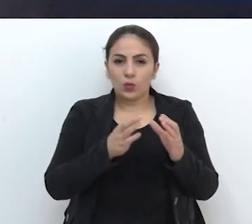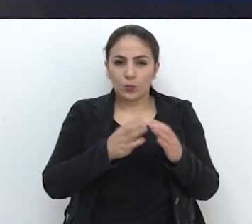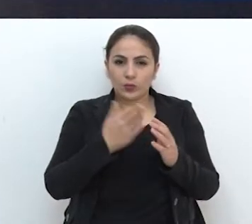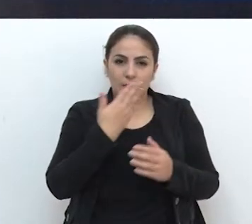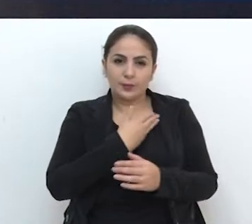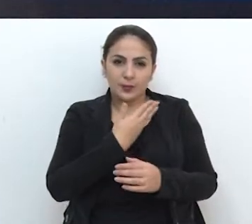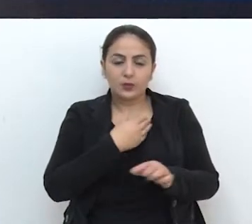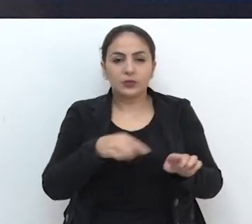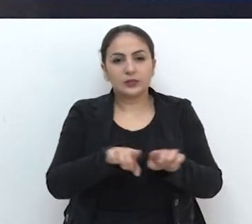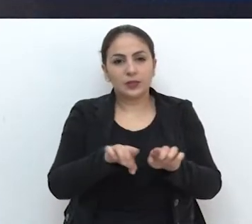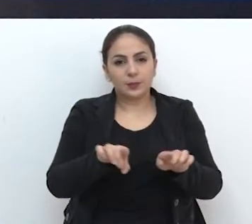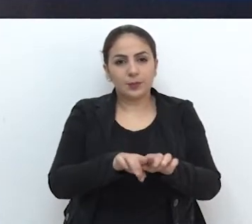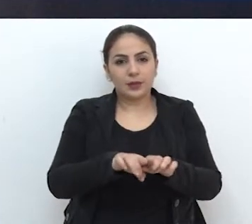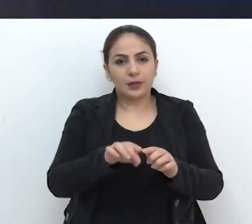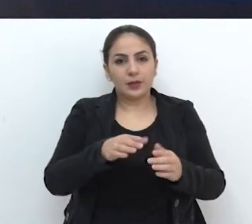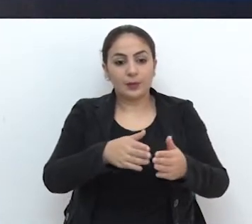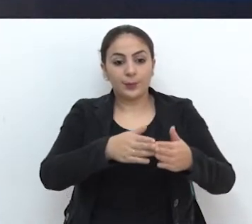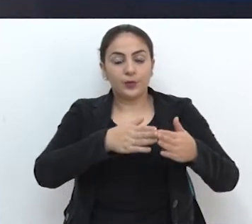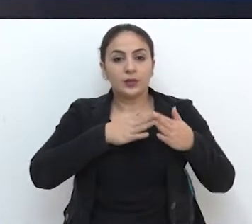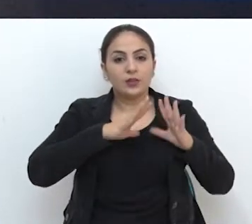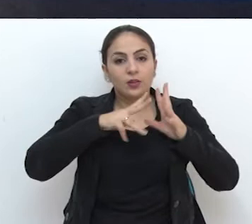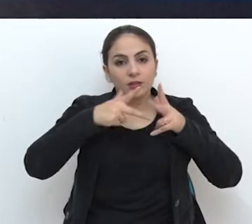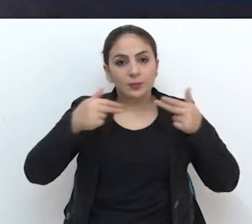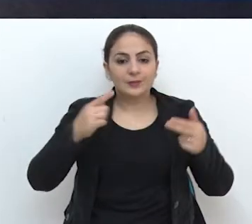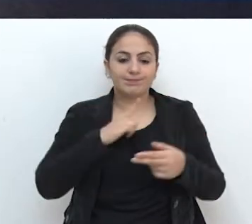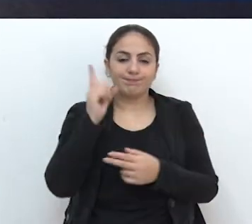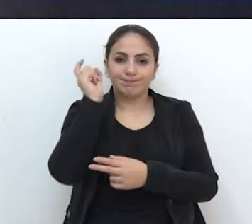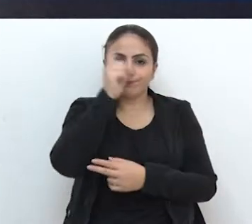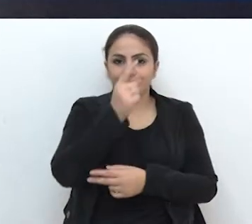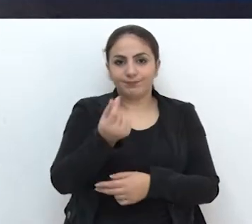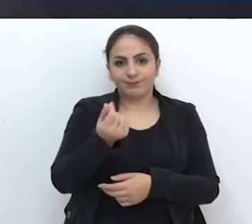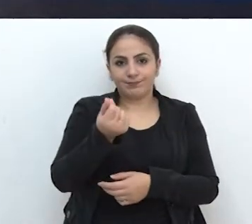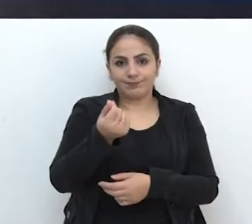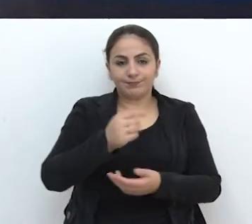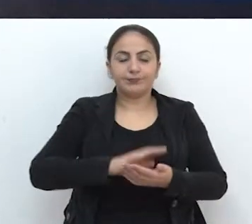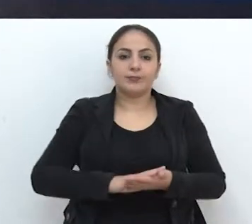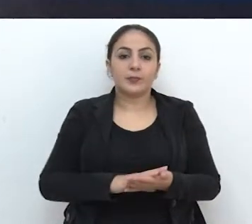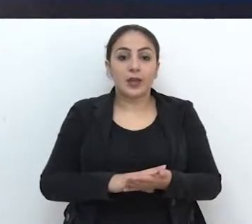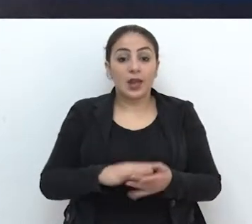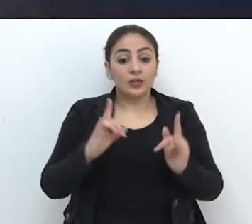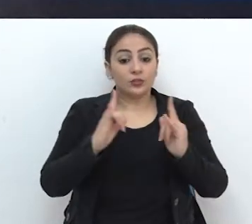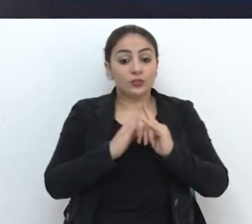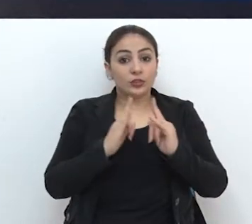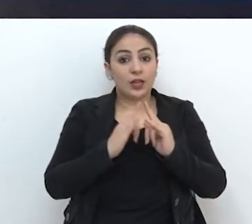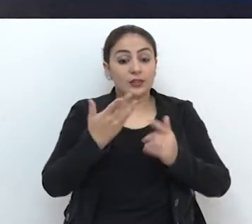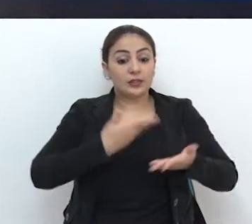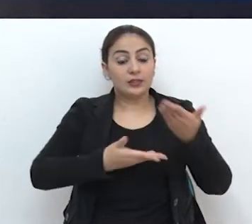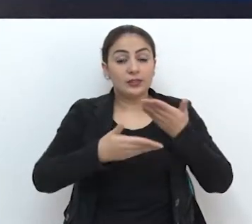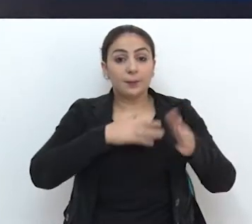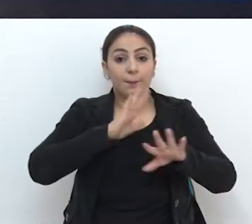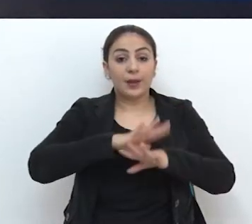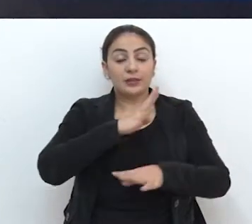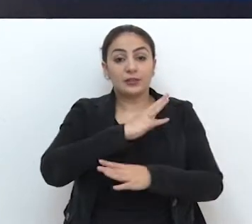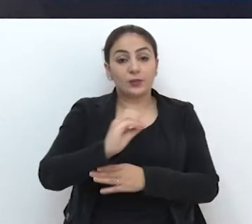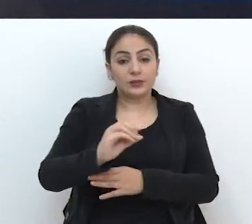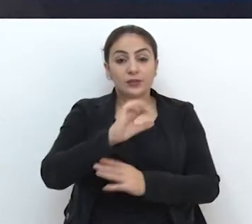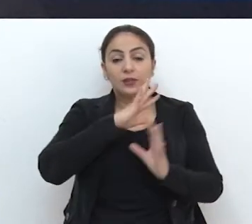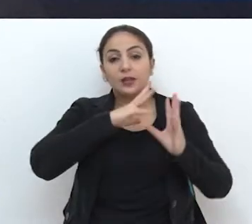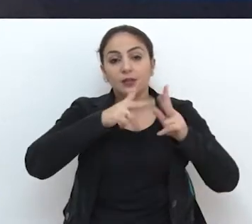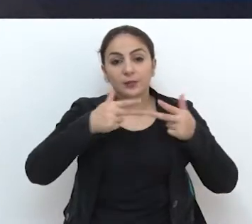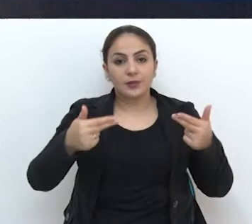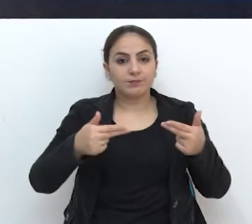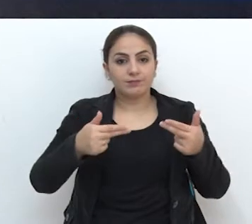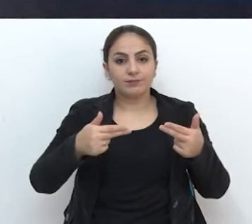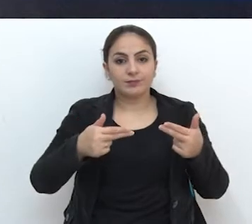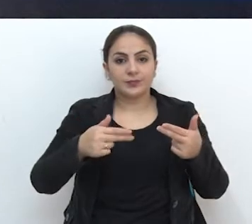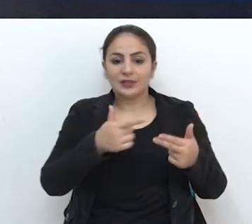Amigos e Protetores dos Animais está com dificuldades financeiras. A entidade, que atende mais de 400